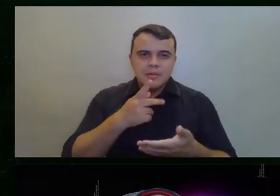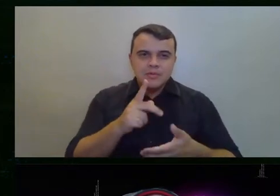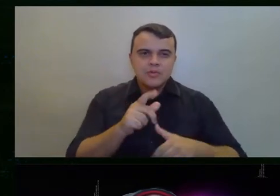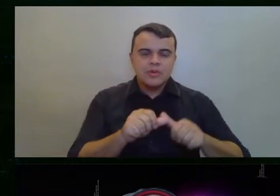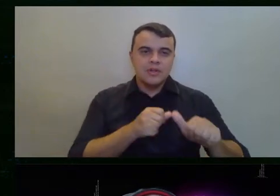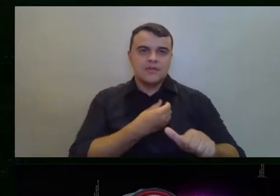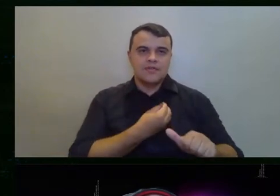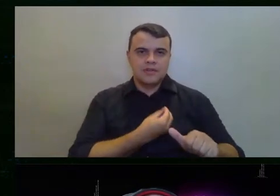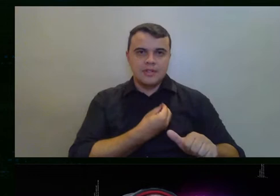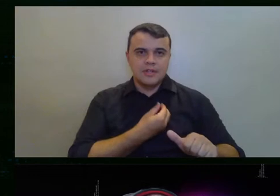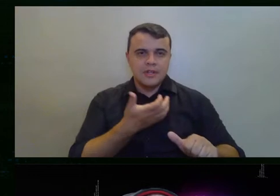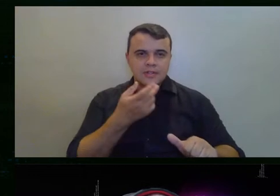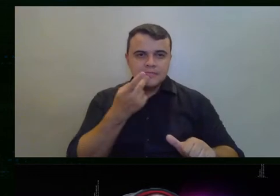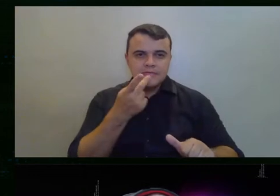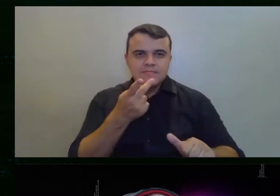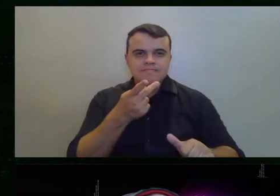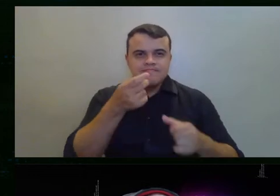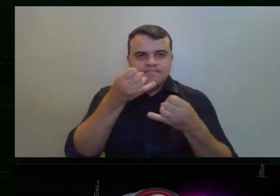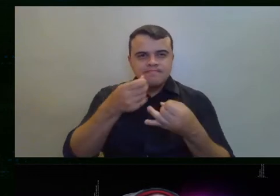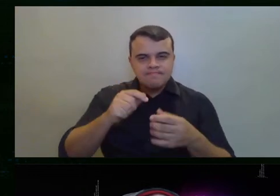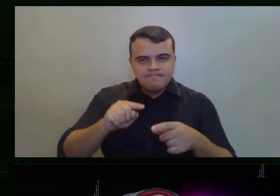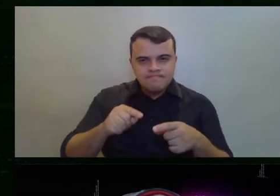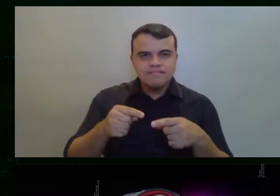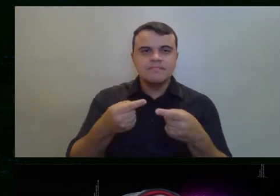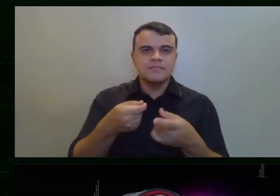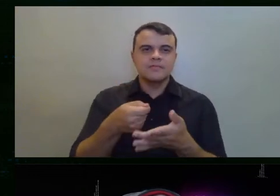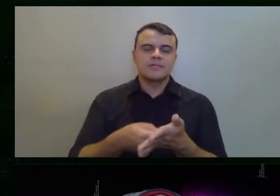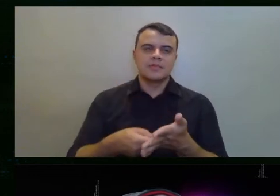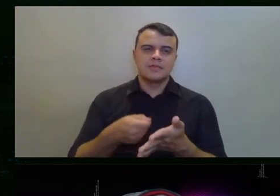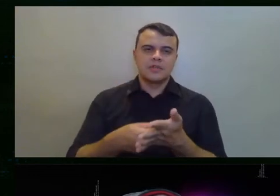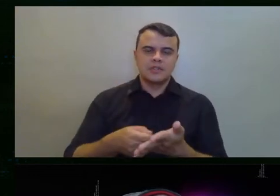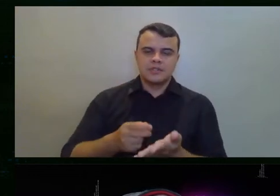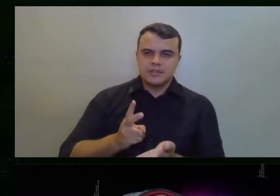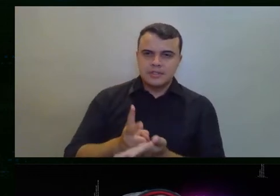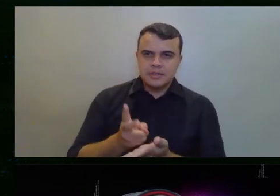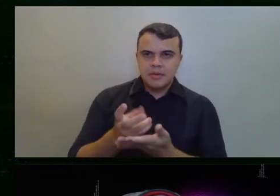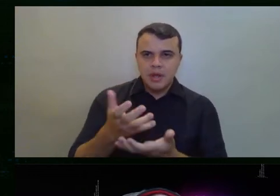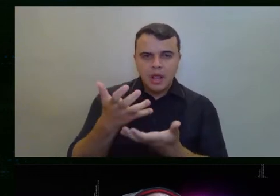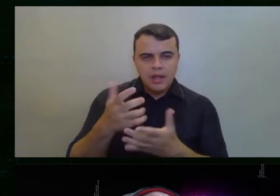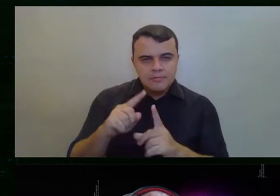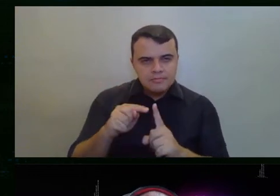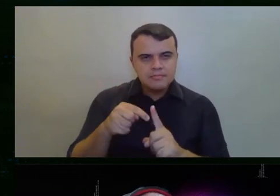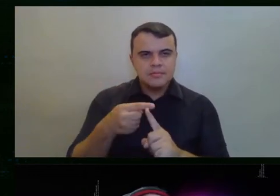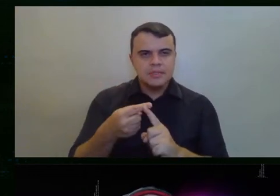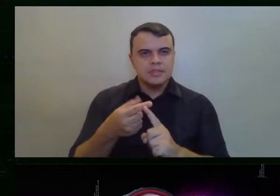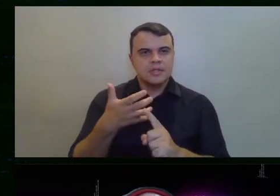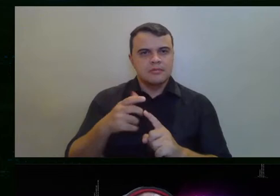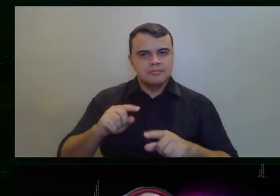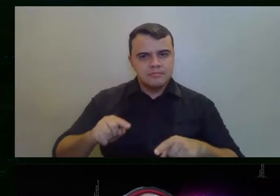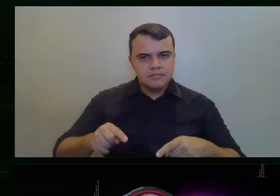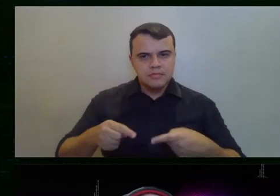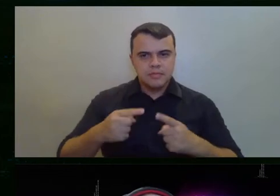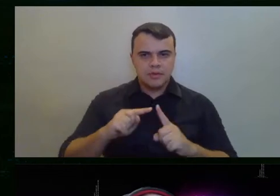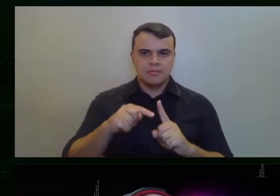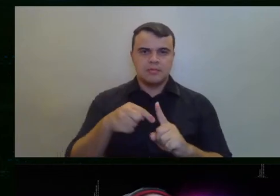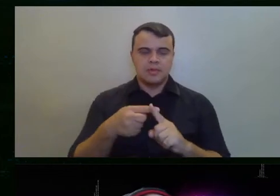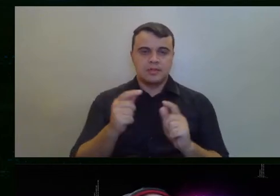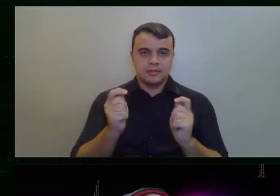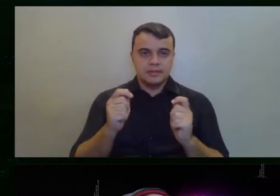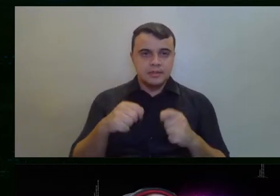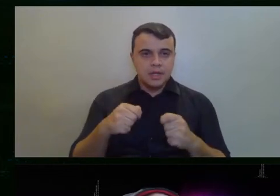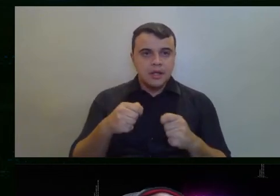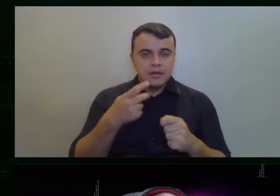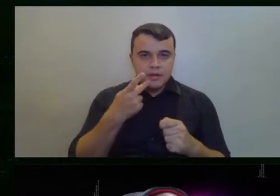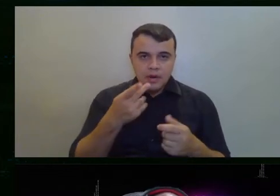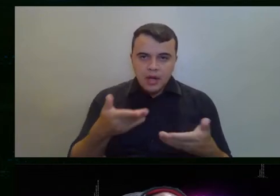quero que quero te desafiar a você sempre querer mais e sempre se desafiar mais sabe esse